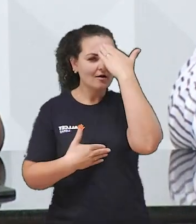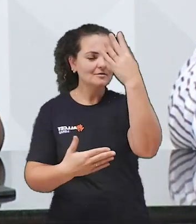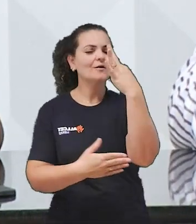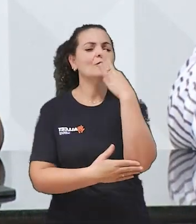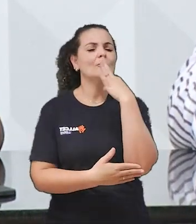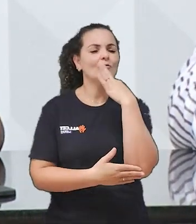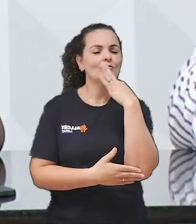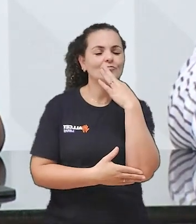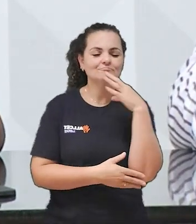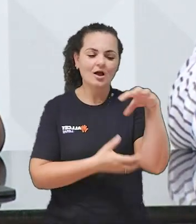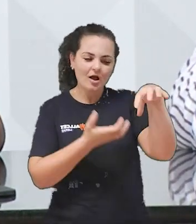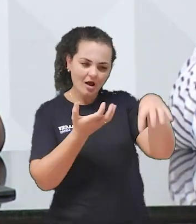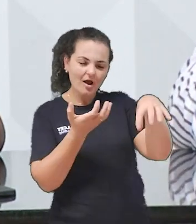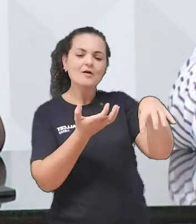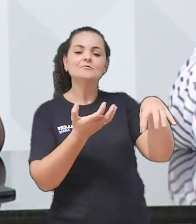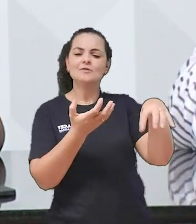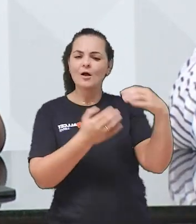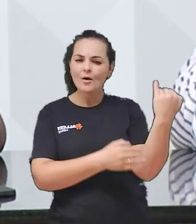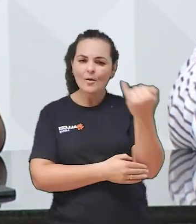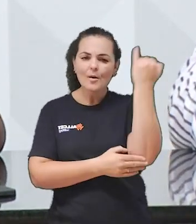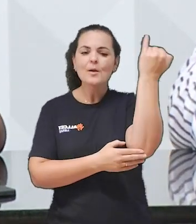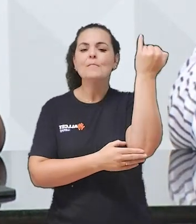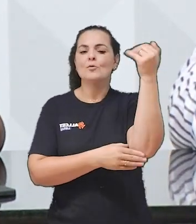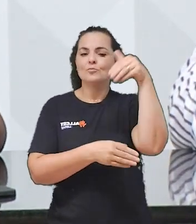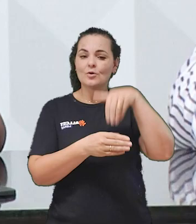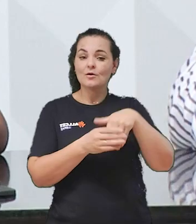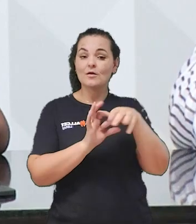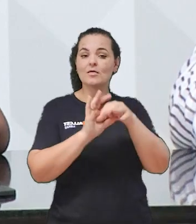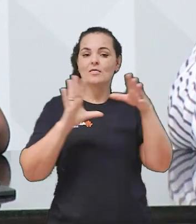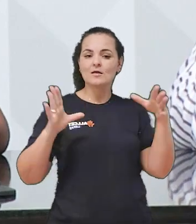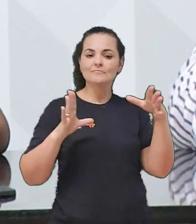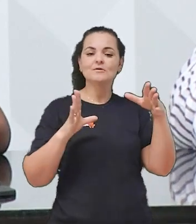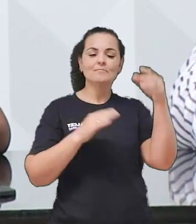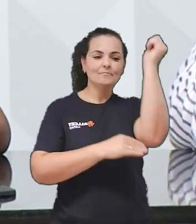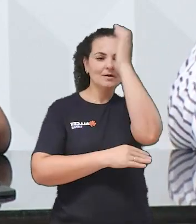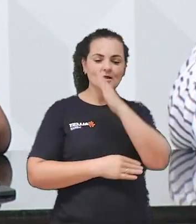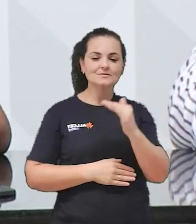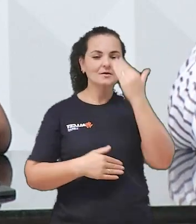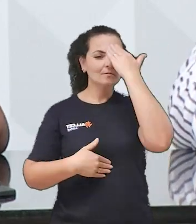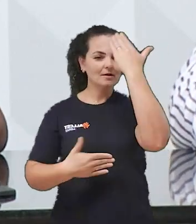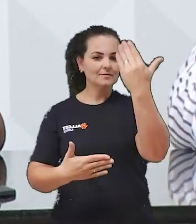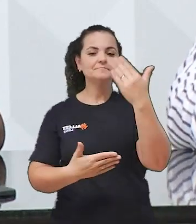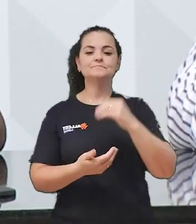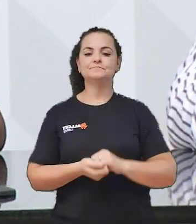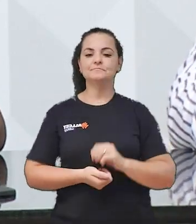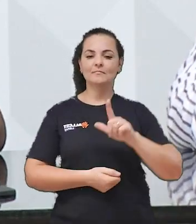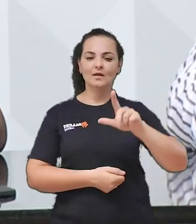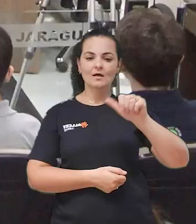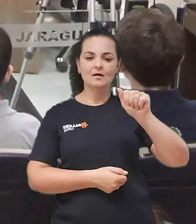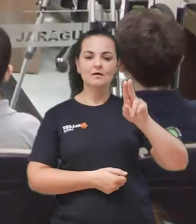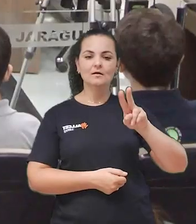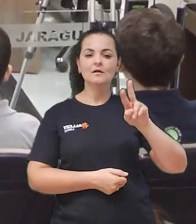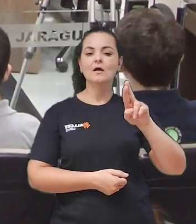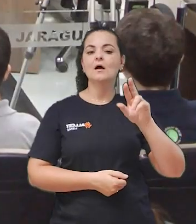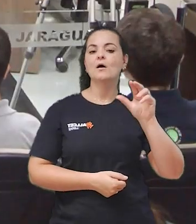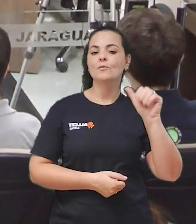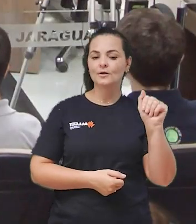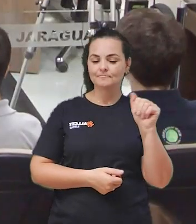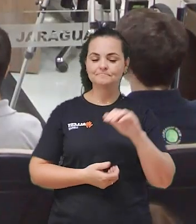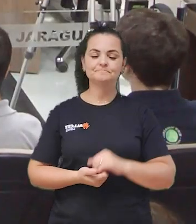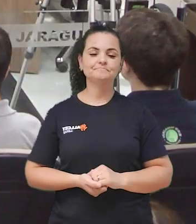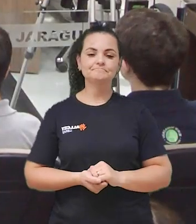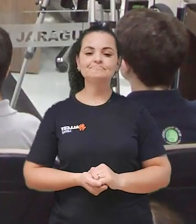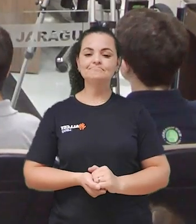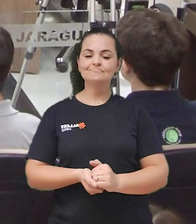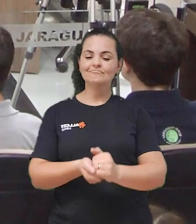agradecidas pela oportunidade que o Senhor nos deu de conhecer lugares tão importantes para democracia brasileira Obrigada